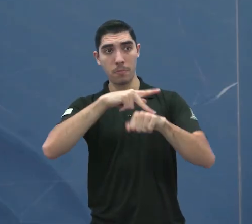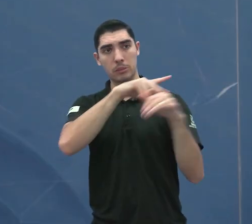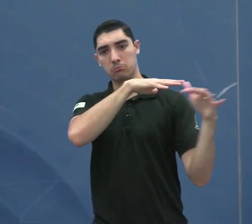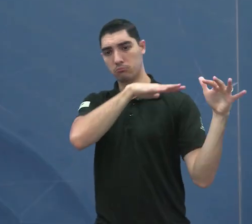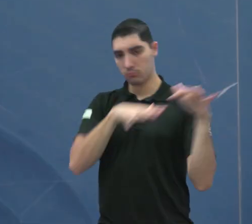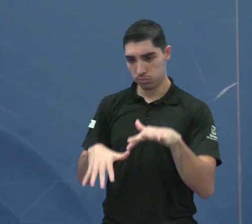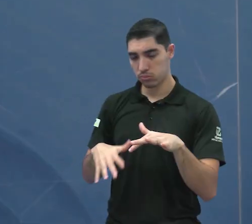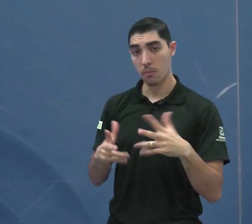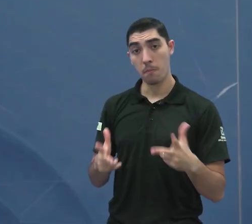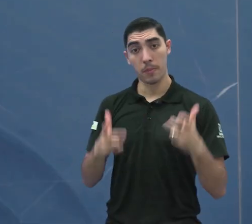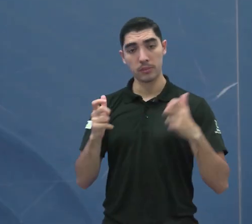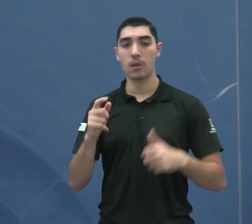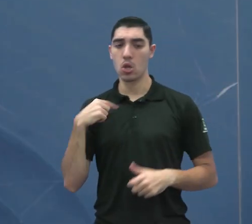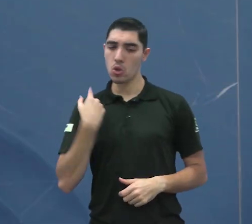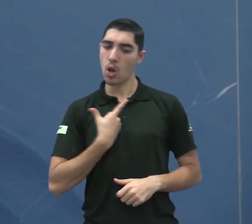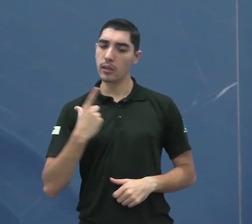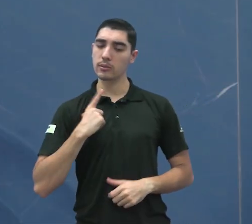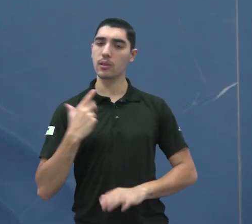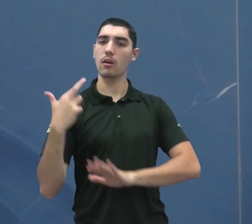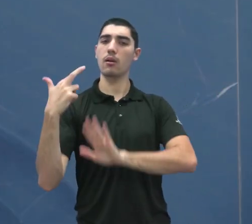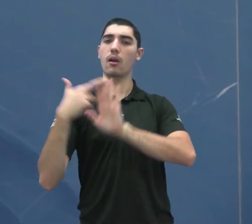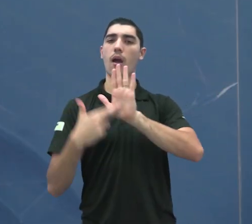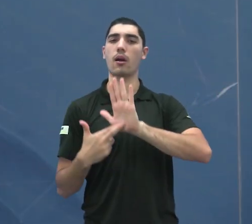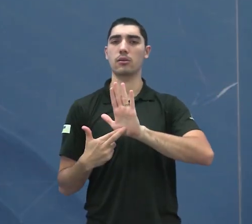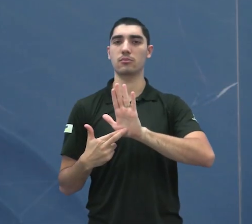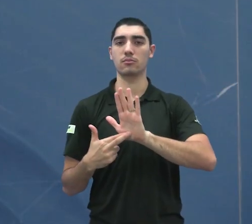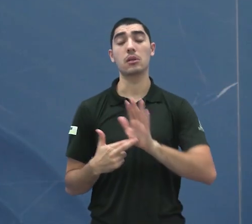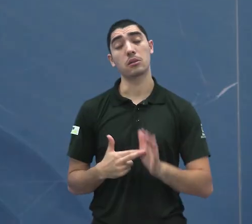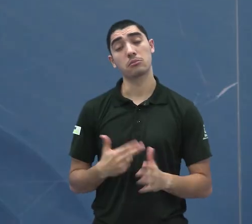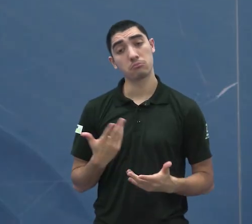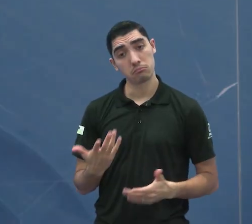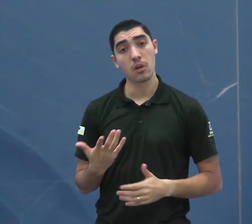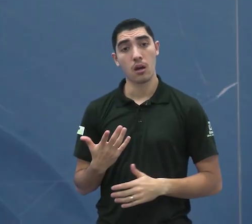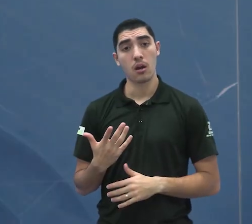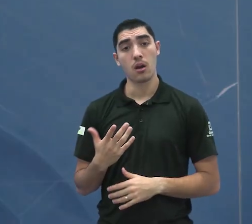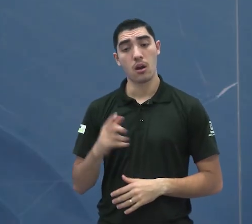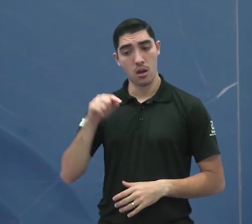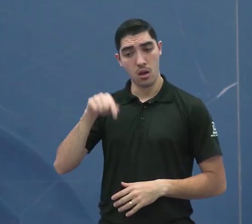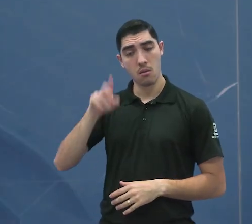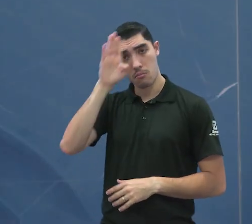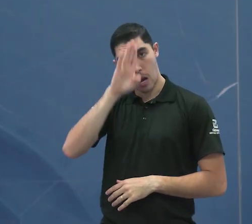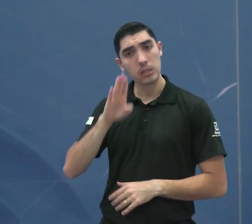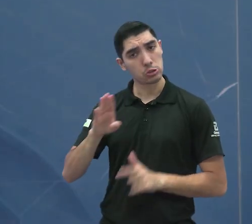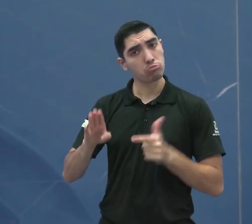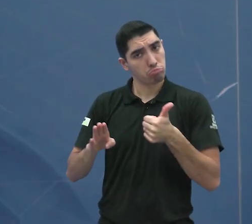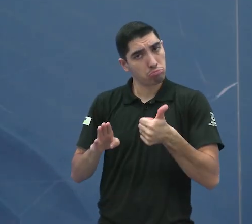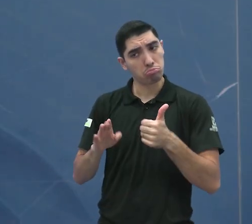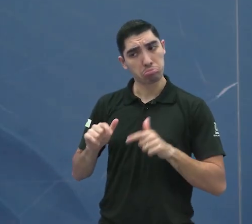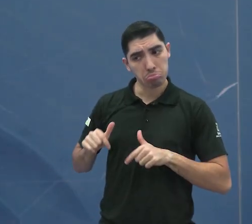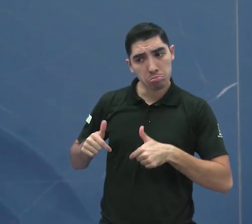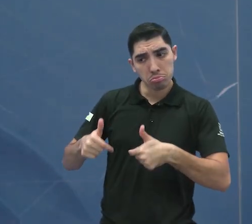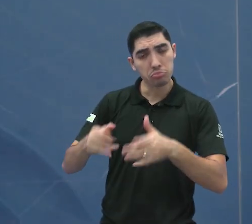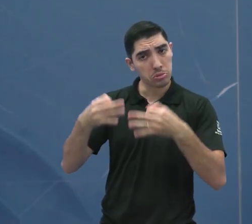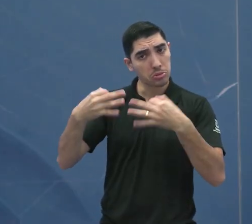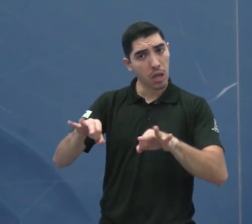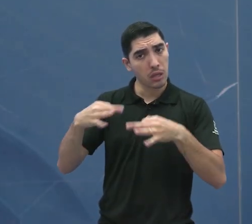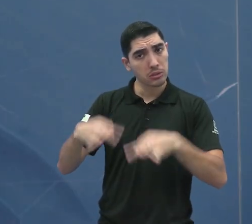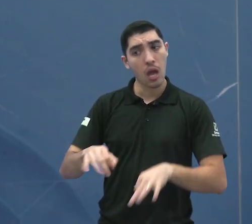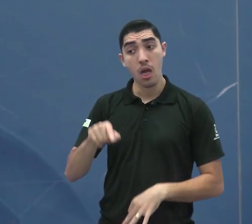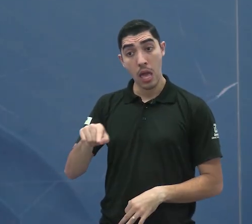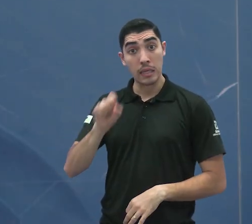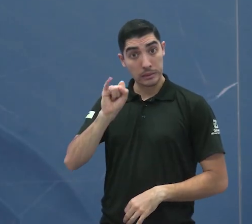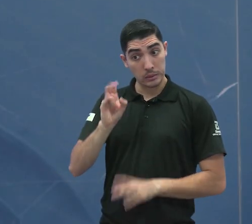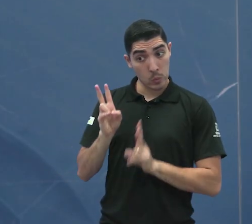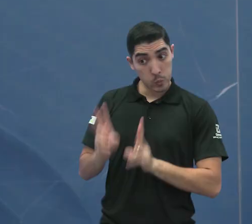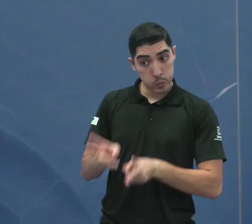condições também, não é? Ao mundo, não é? Eu imagino que o país ele está no caminho certo e que se ele seguir dessa